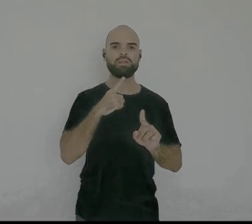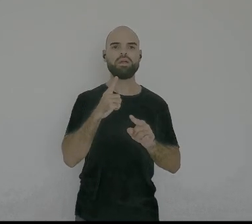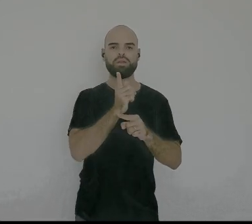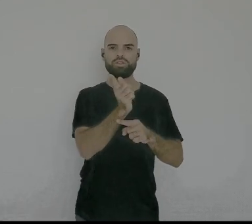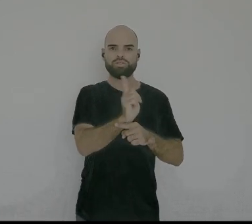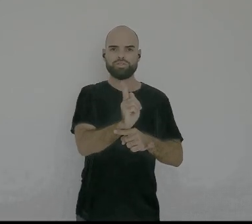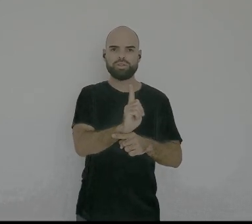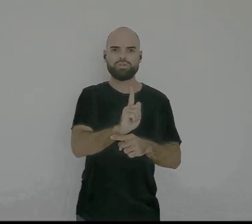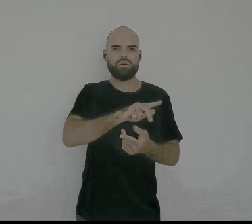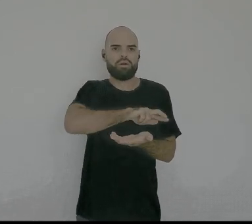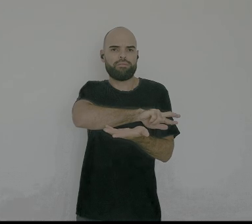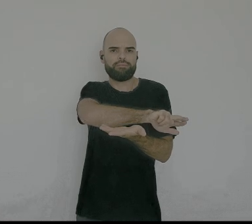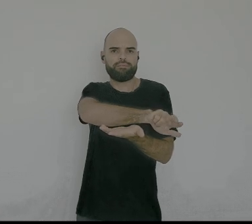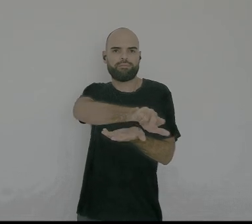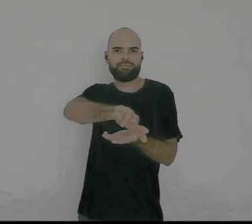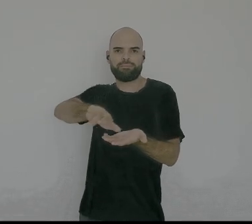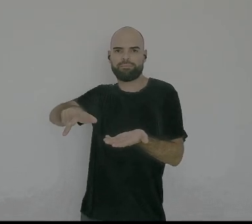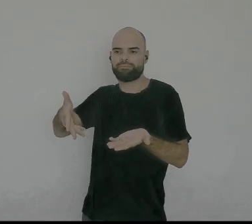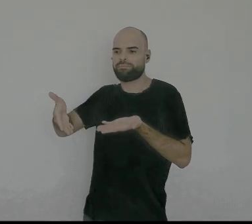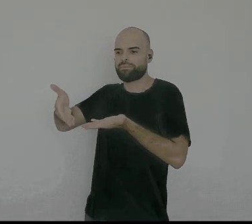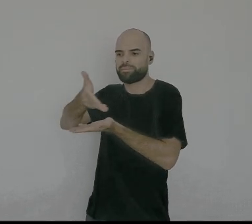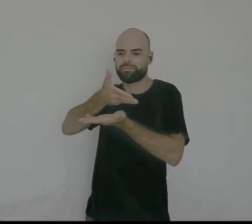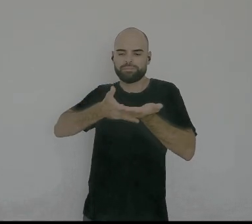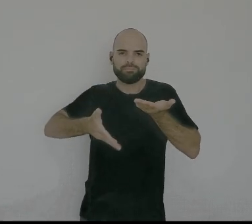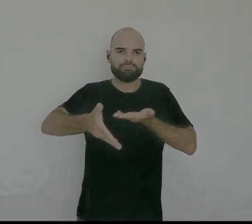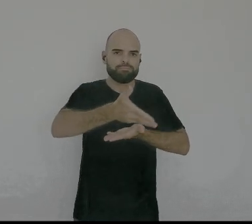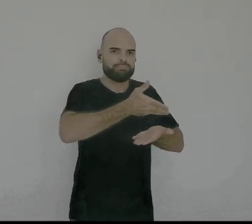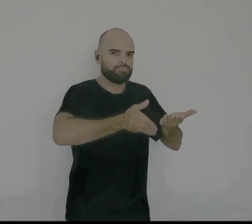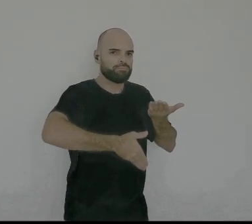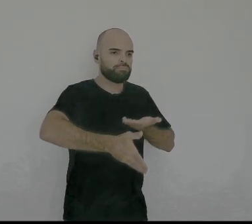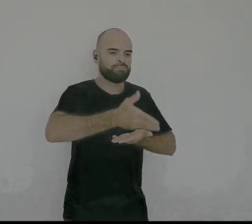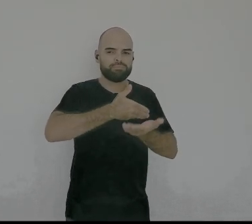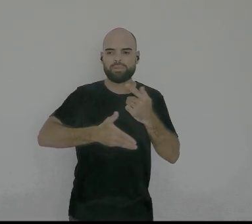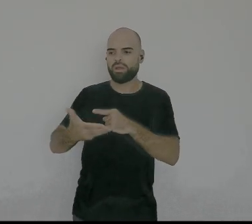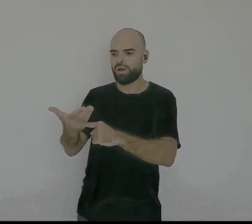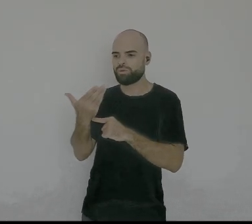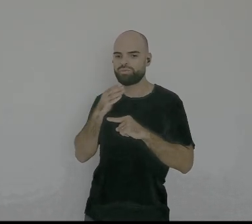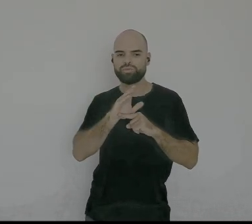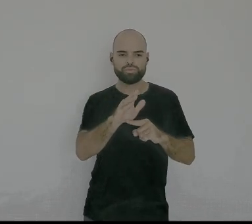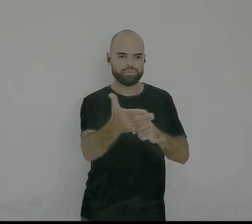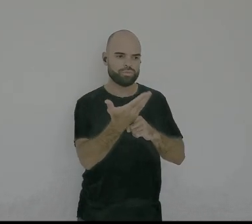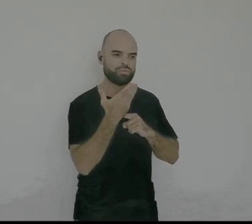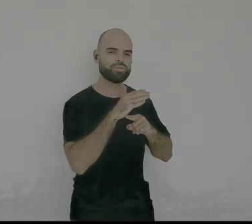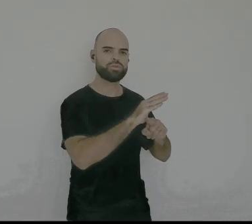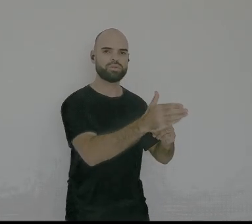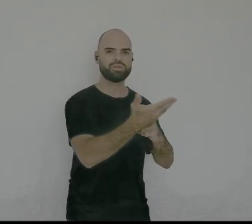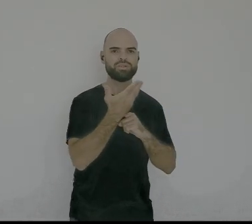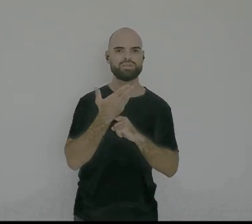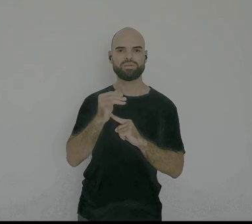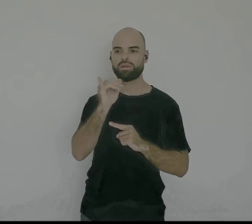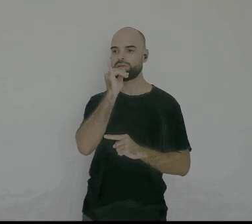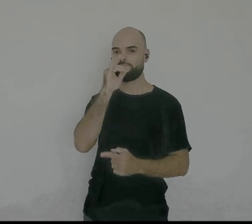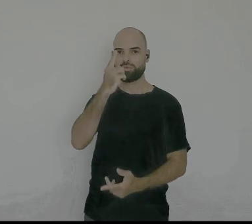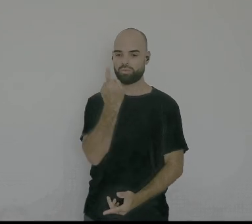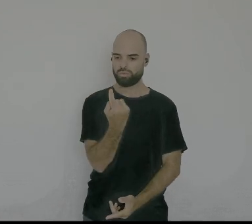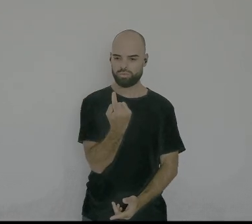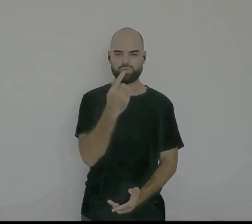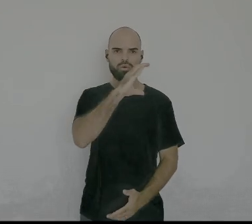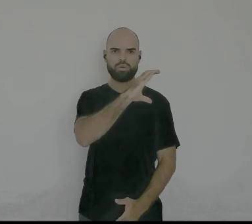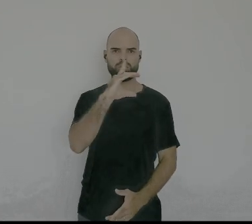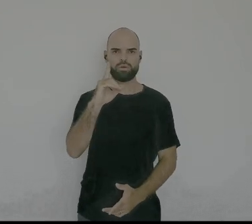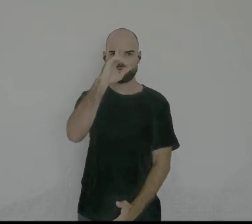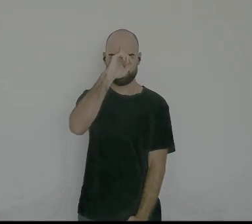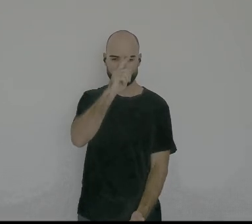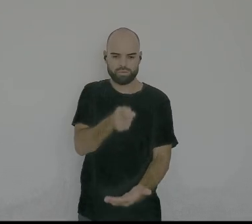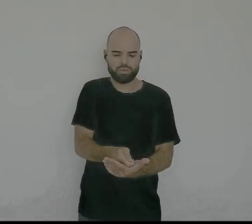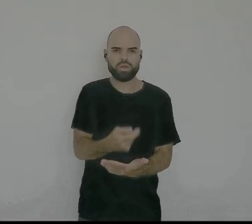realizada por meio da interação entre gestores interdependentes, operando de forma colaborativa em processos